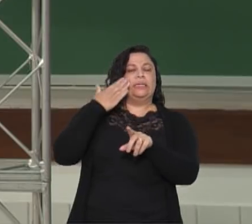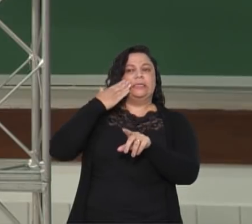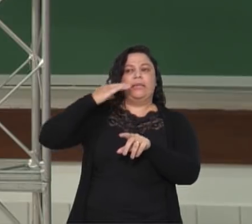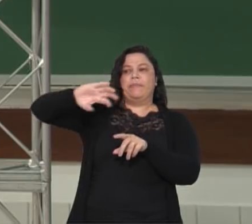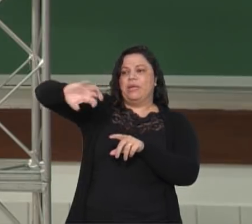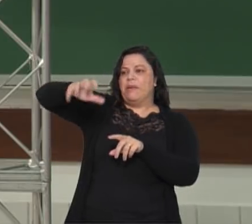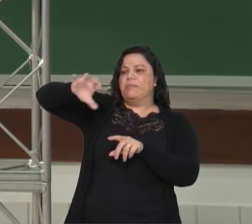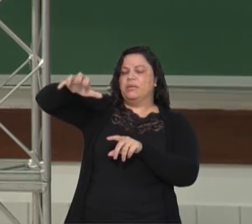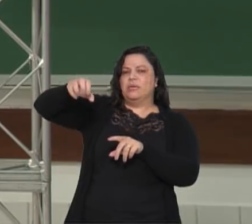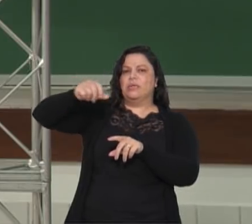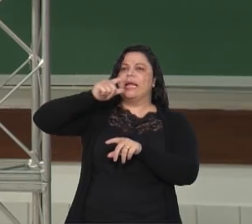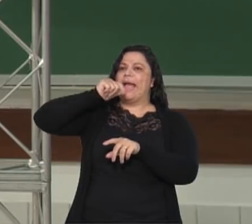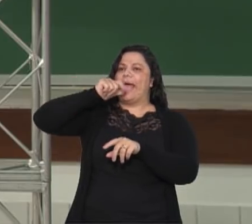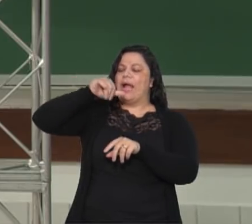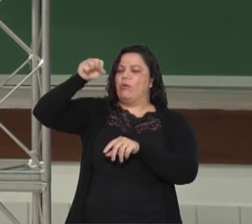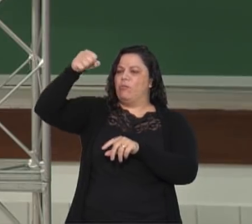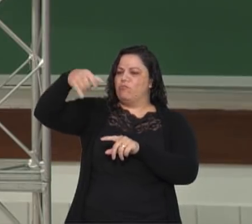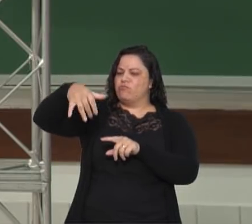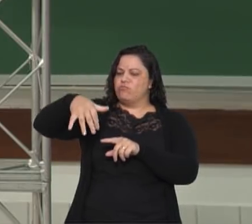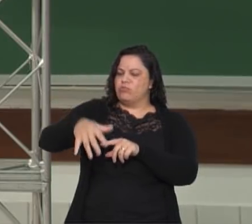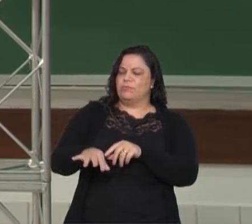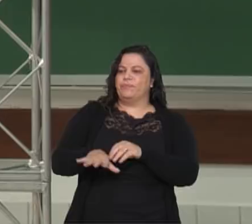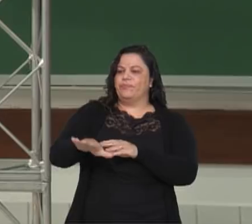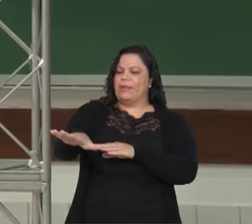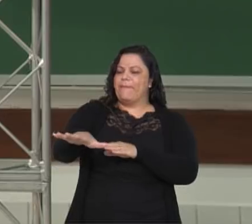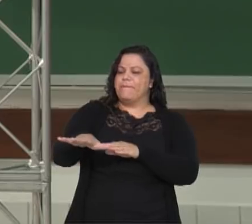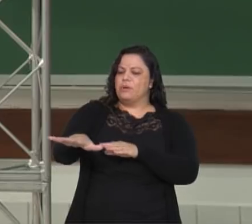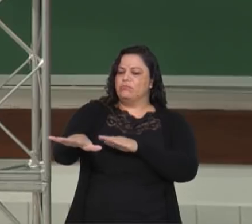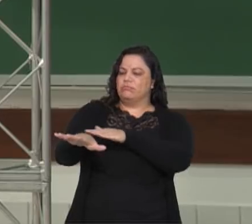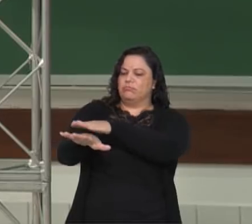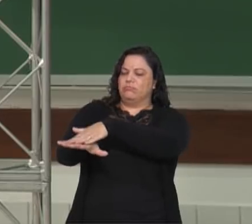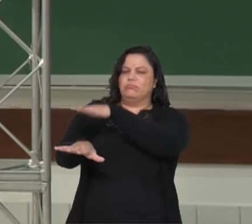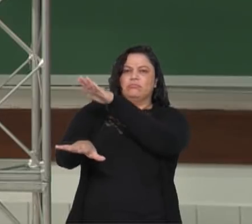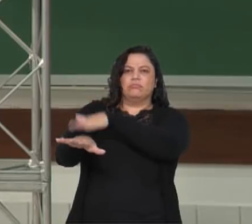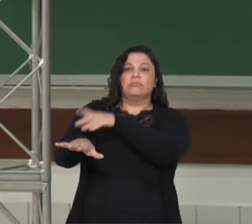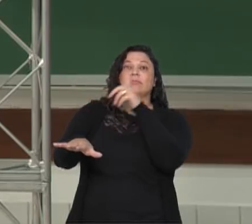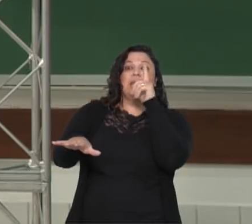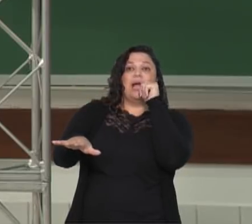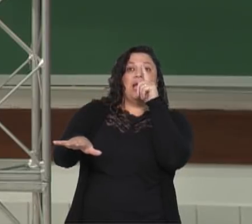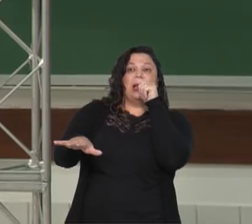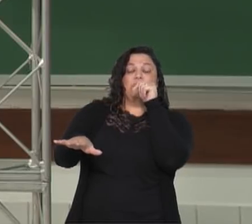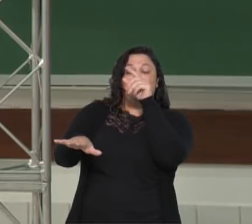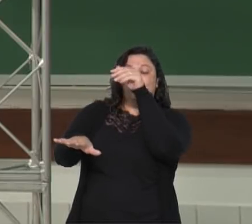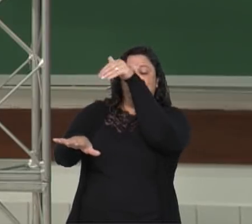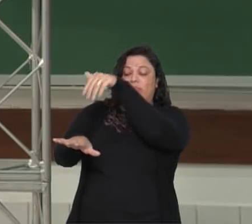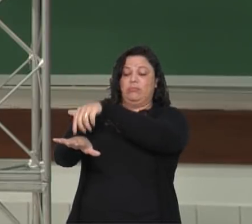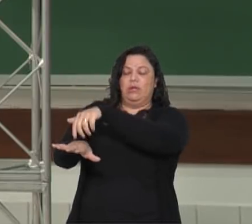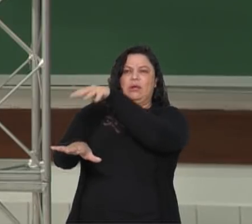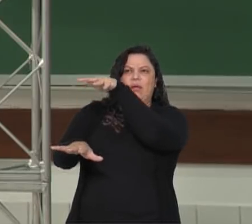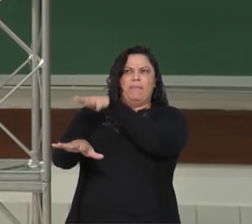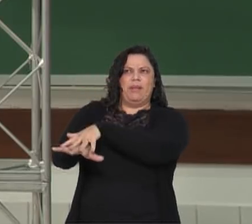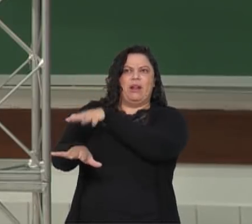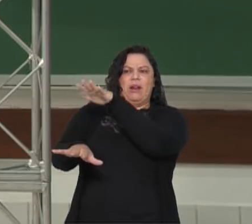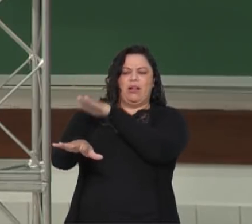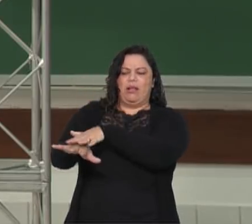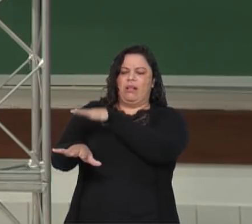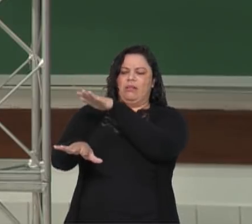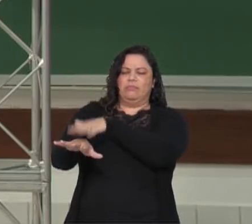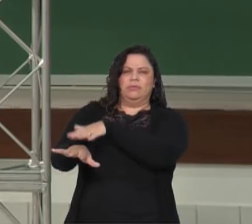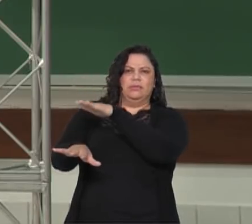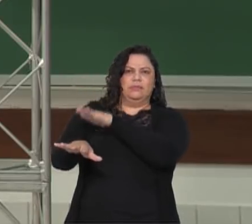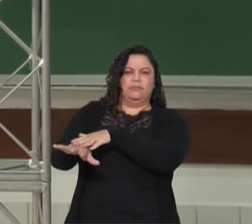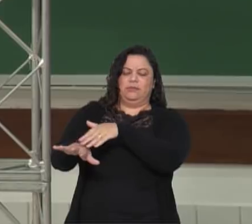água, colocar a mão embaixo da torneira e observar como a água vai